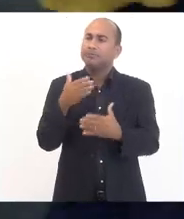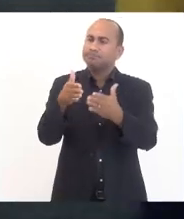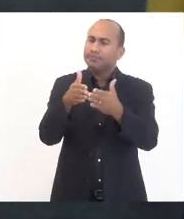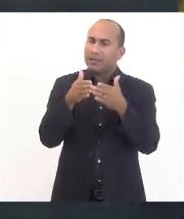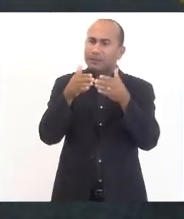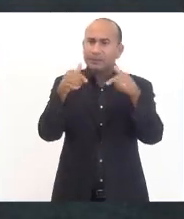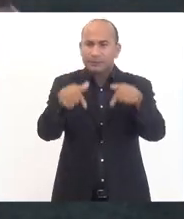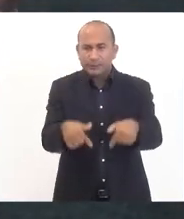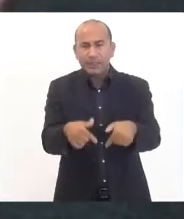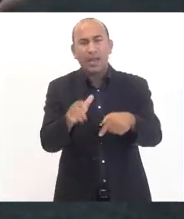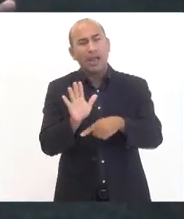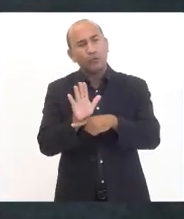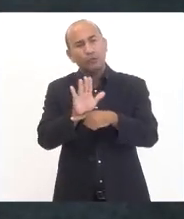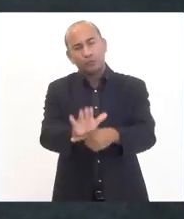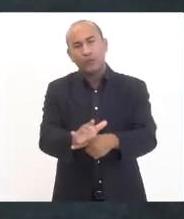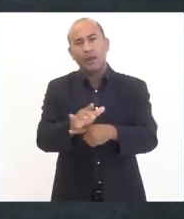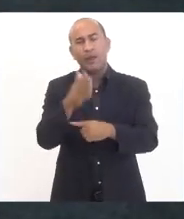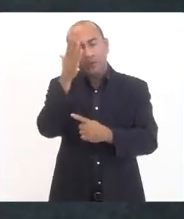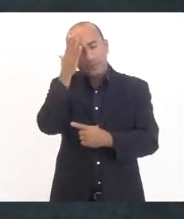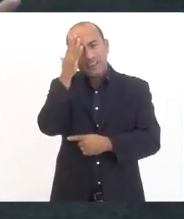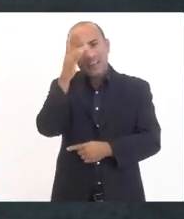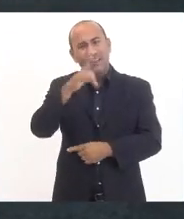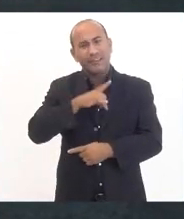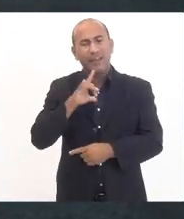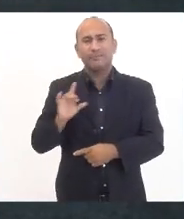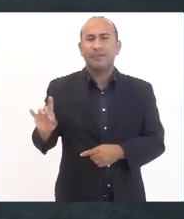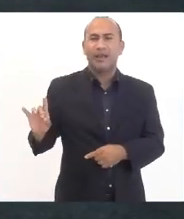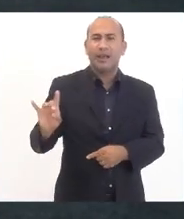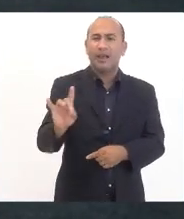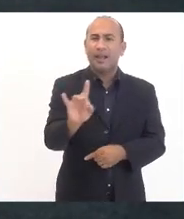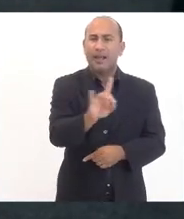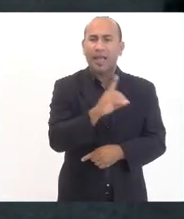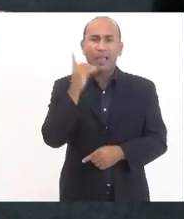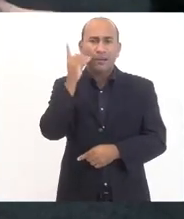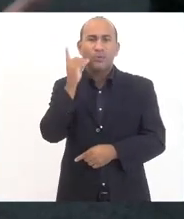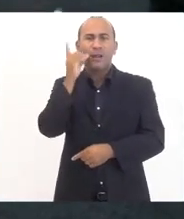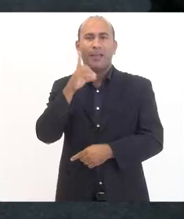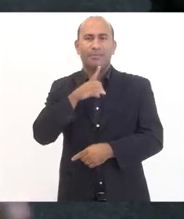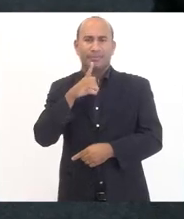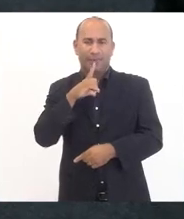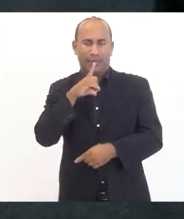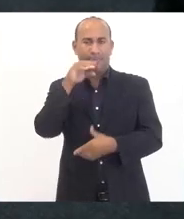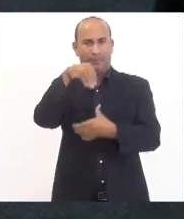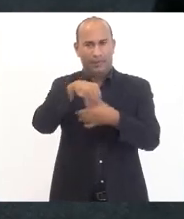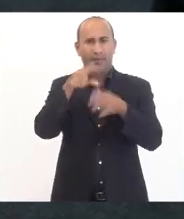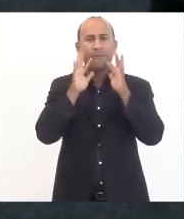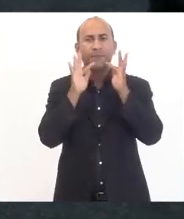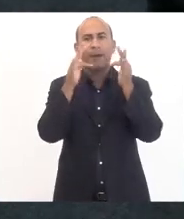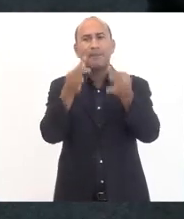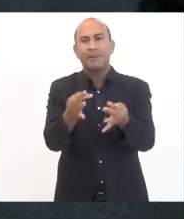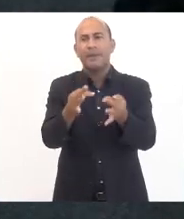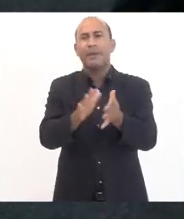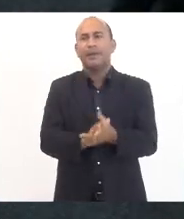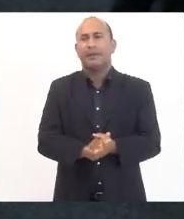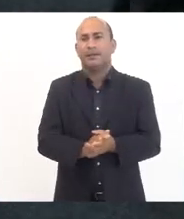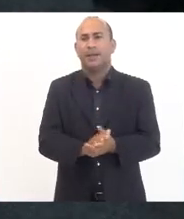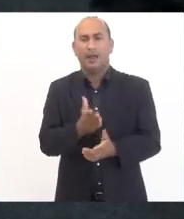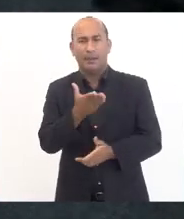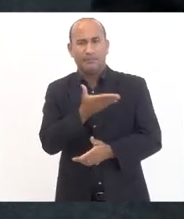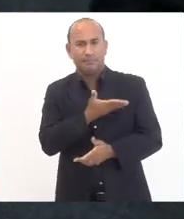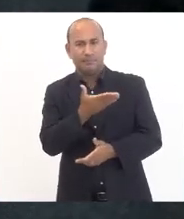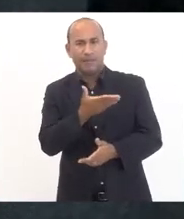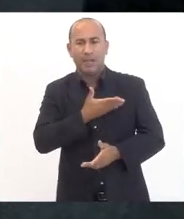que eu sei que a gente tem, que cada um, cada deputado tem na sua família, nos seus parentes,